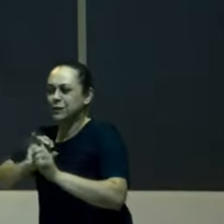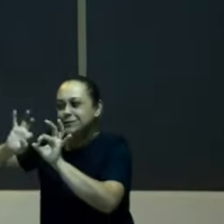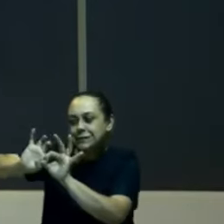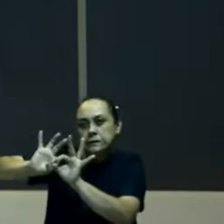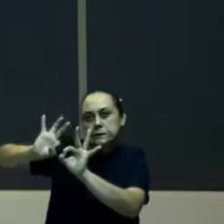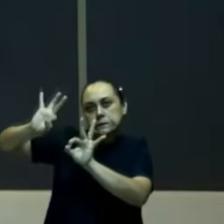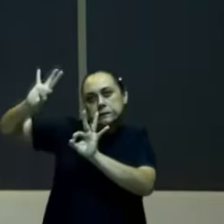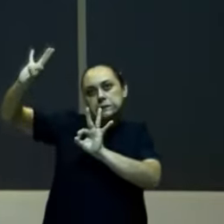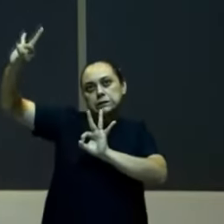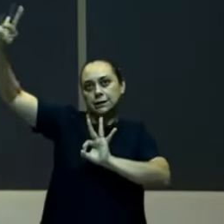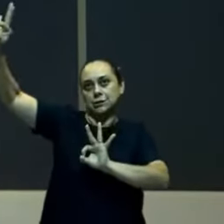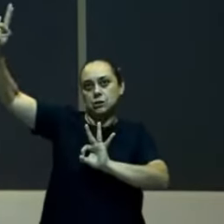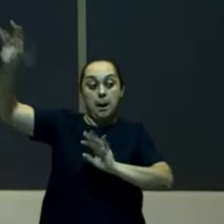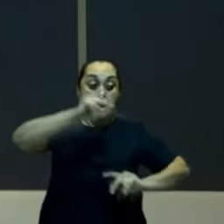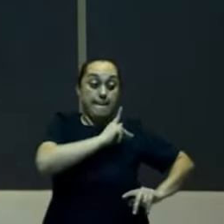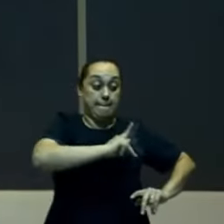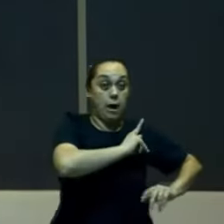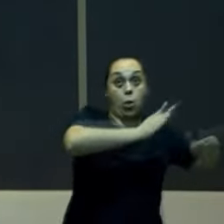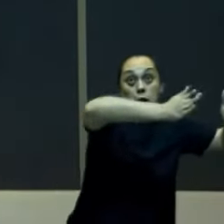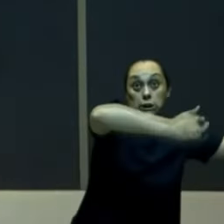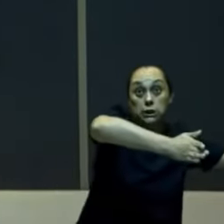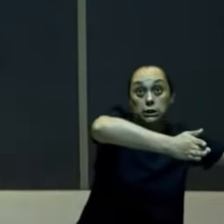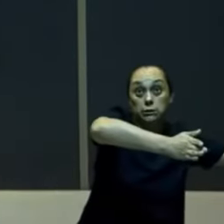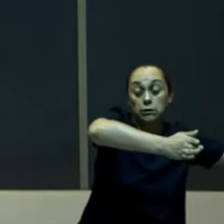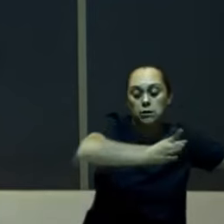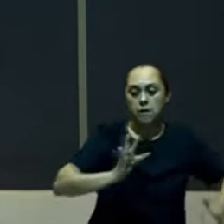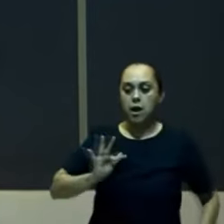preso. Filipos é na Grécia.